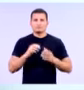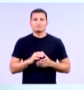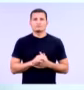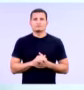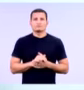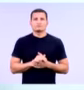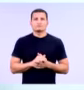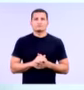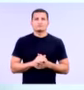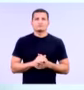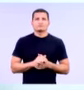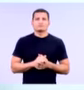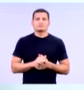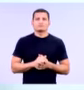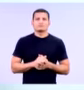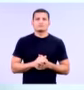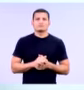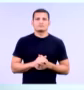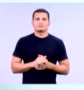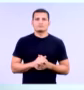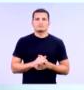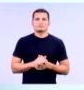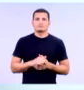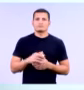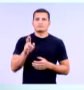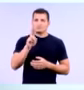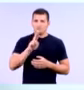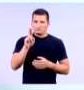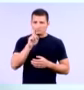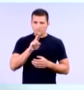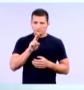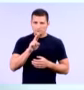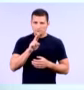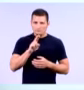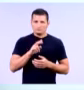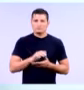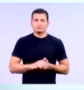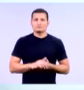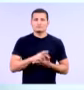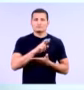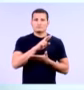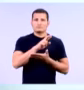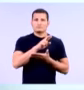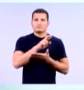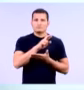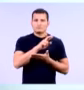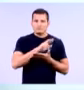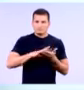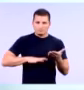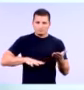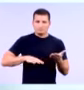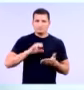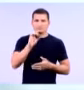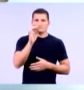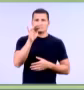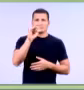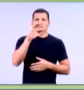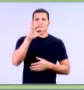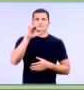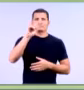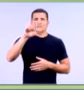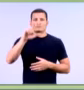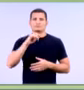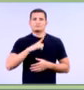sobre a utilização da redação oficial, nós temos então o exemplo da mensagem. Como deve ser a